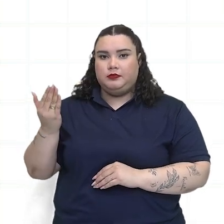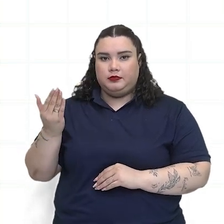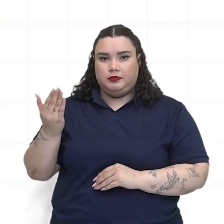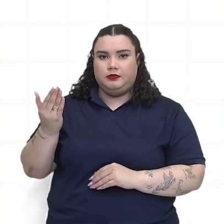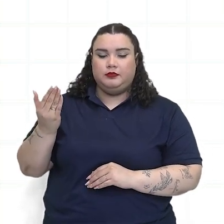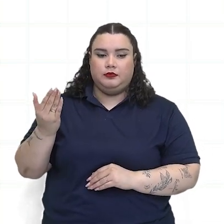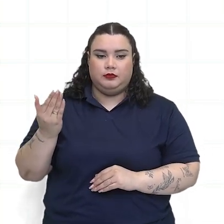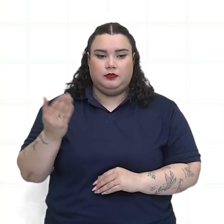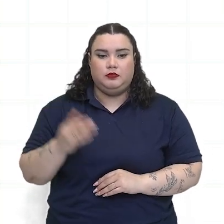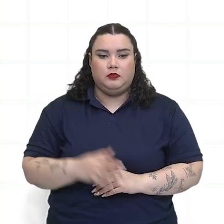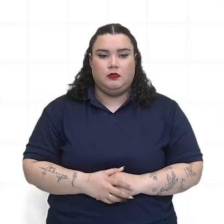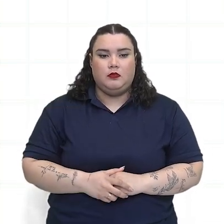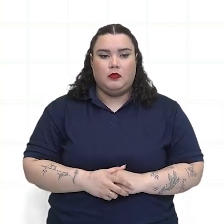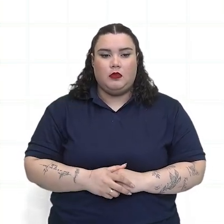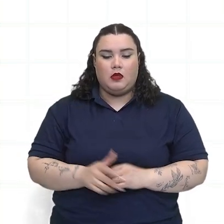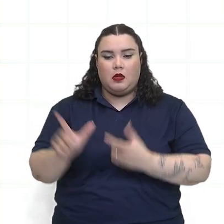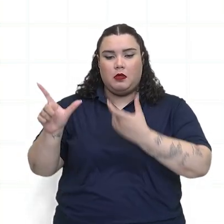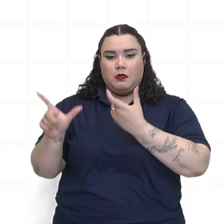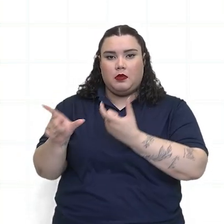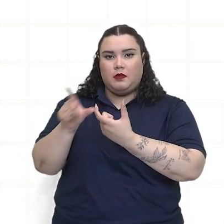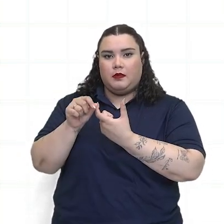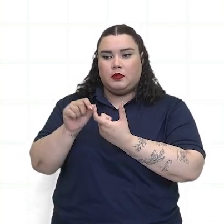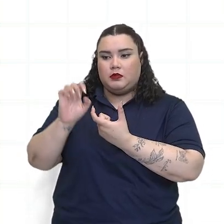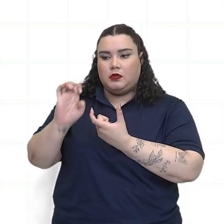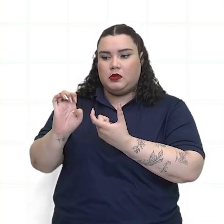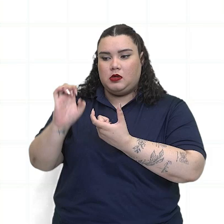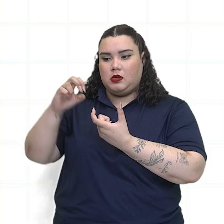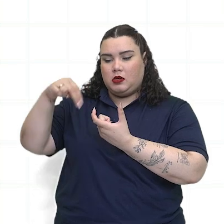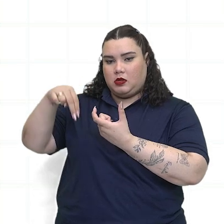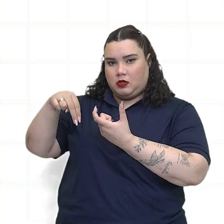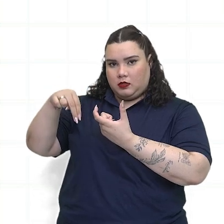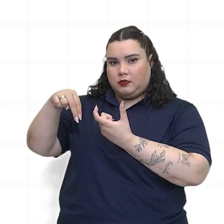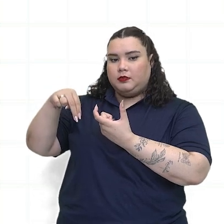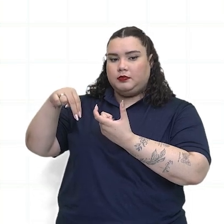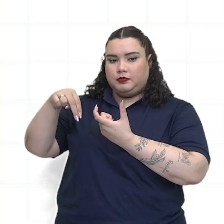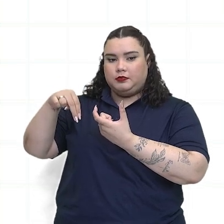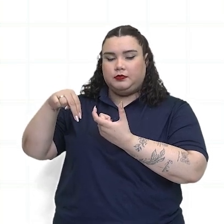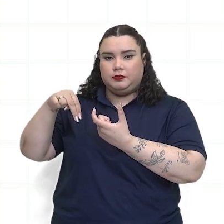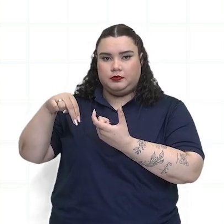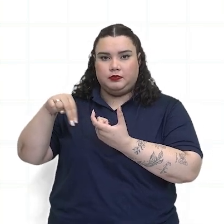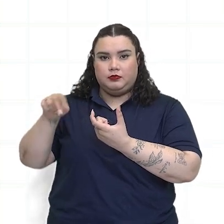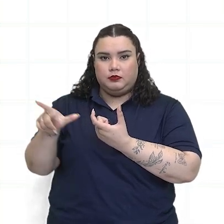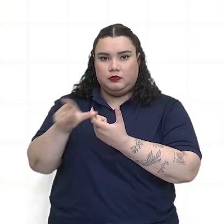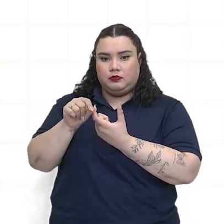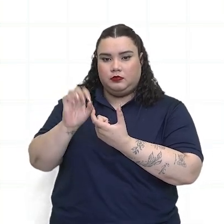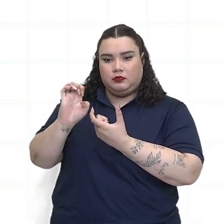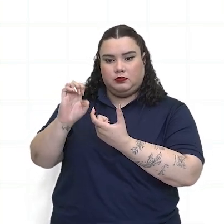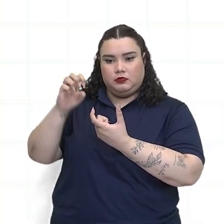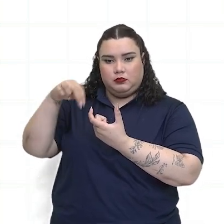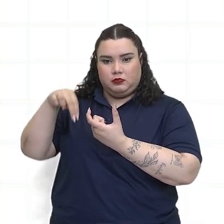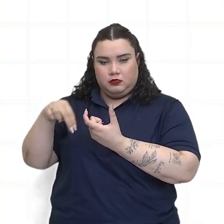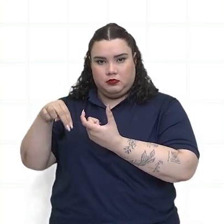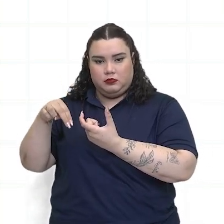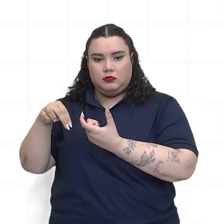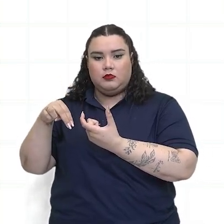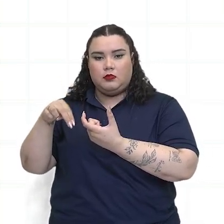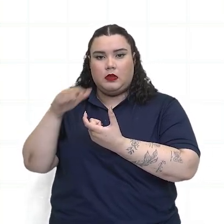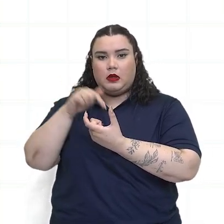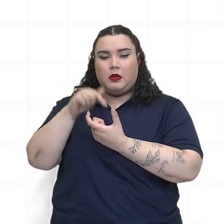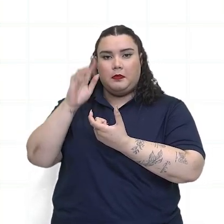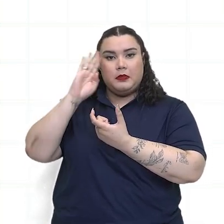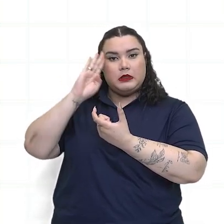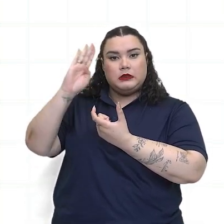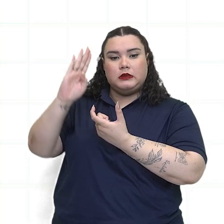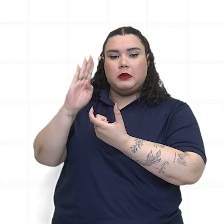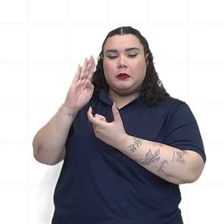tenho o prefixo em, está aqui, ó. Entardecer. Eu tenho o prefixo em. Eu